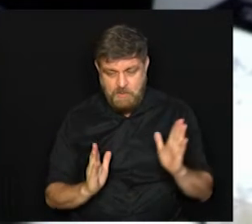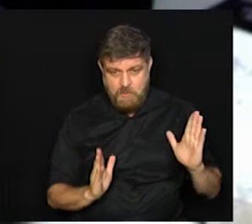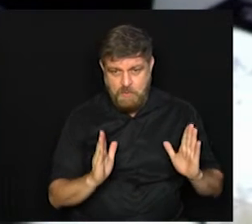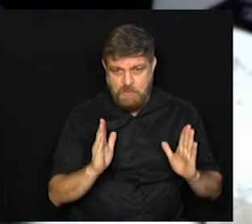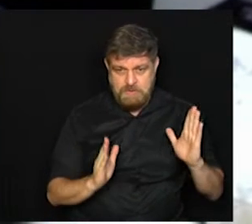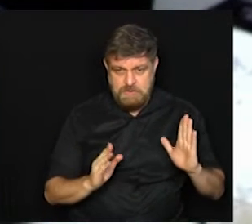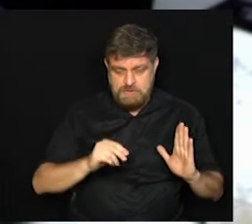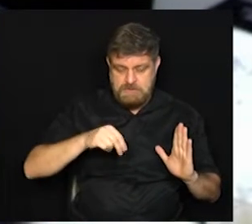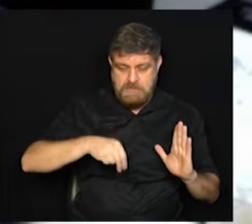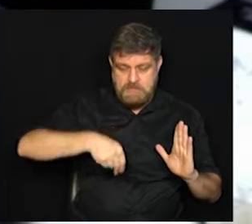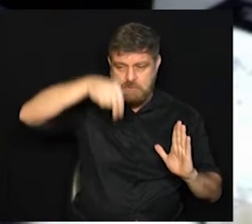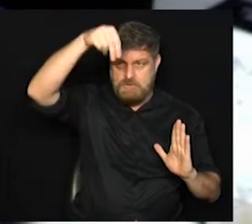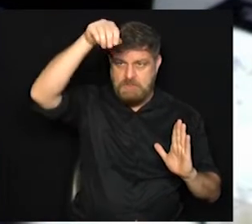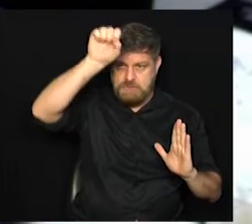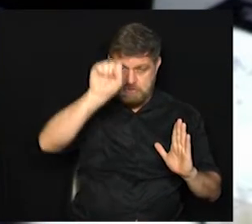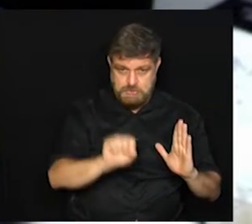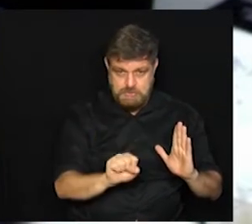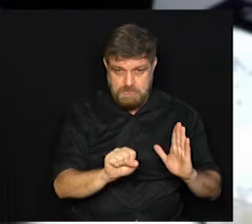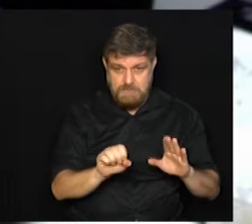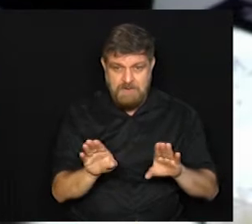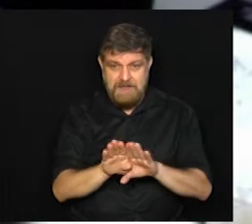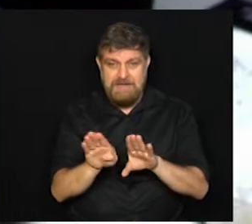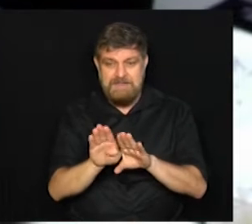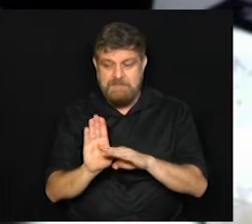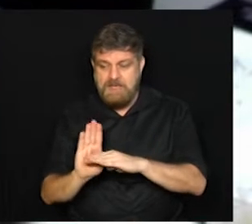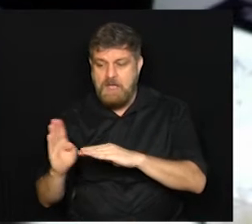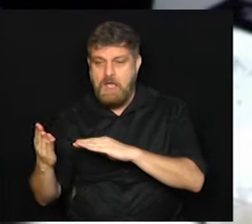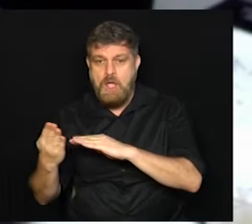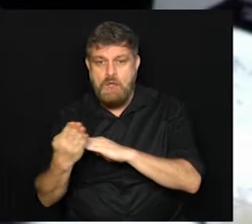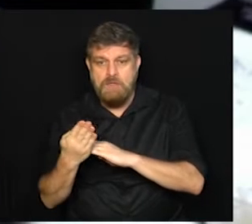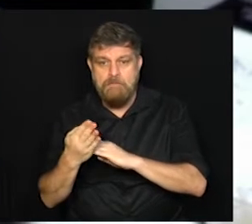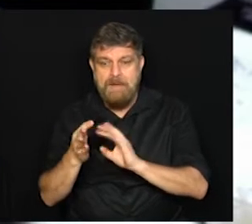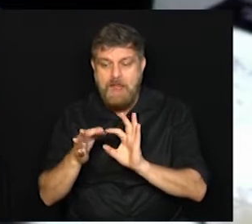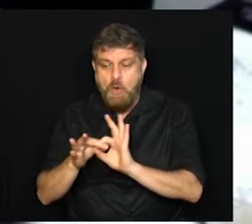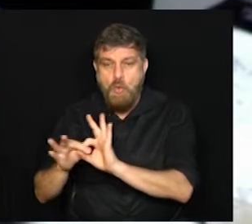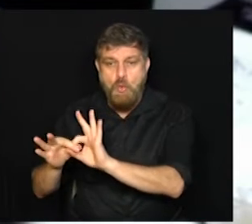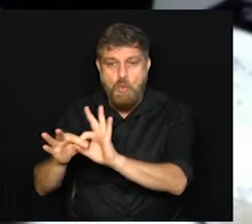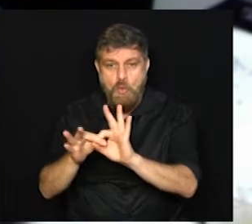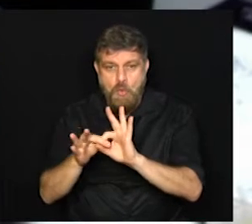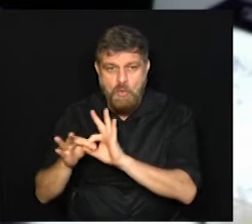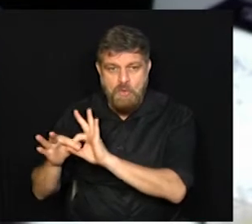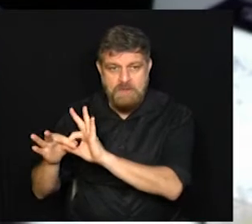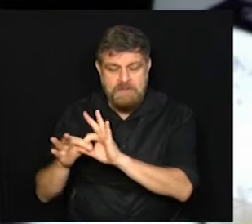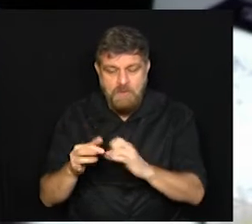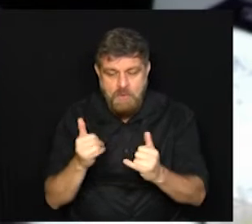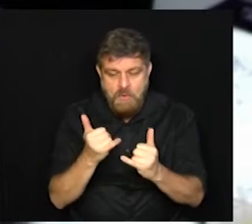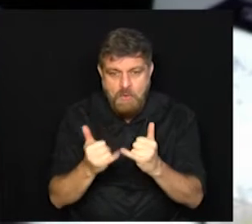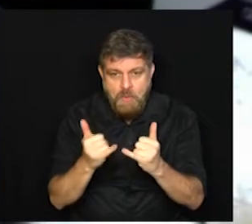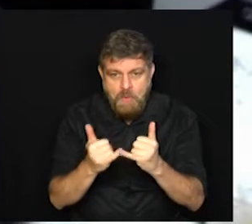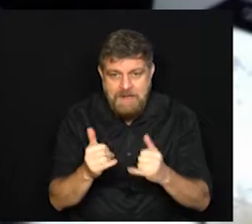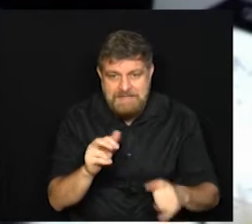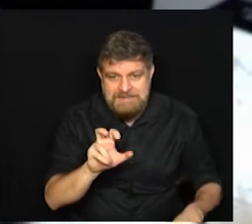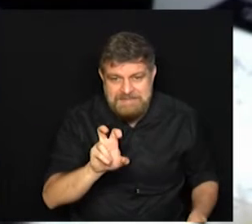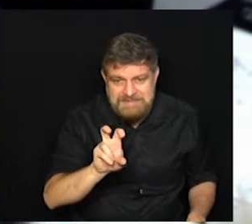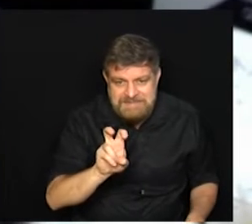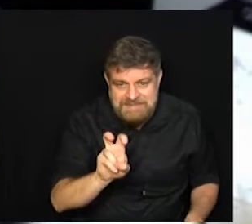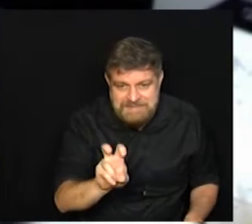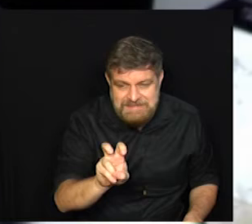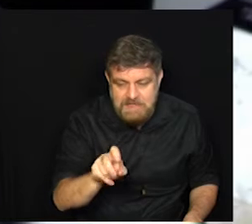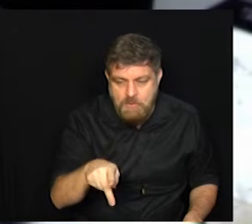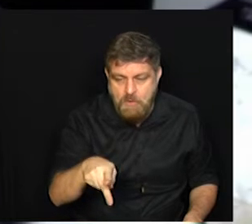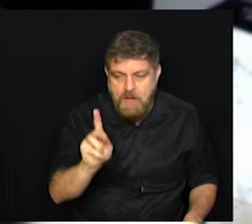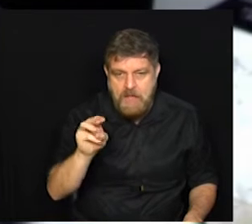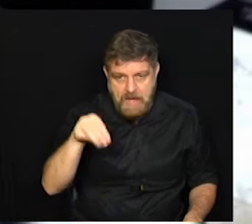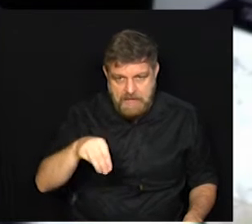Norte-Sul e um trecho do Vila União, que são aqueles quase 5 quilômetros que eu comentei. E